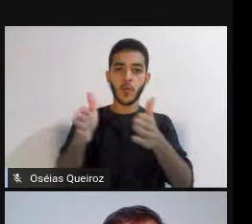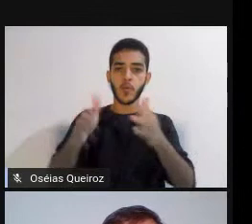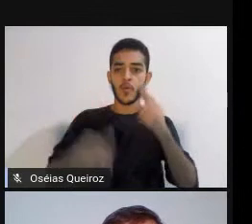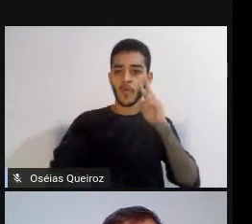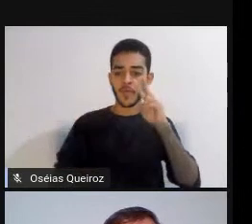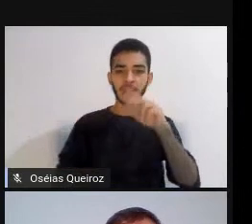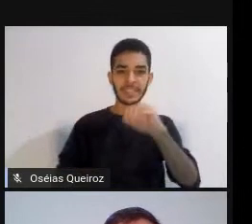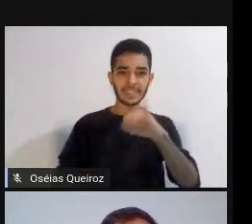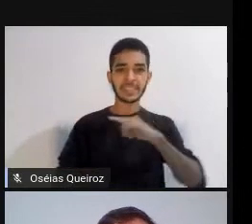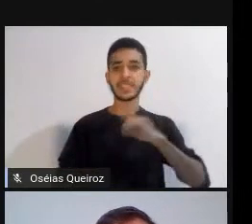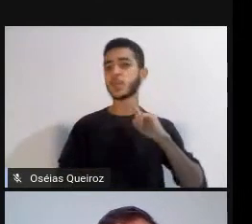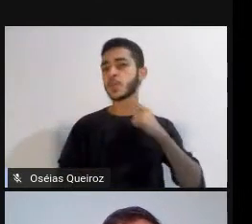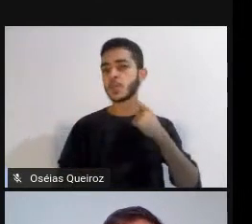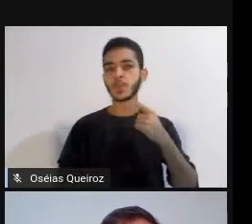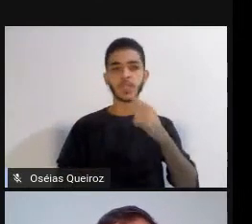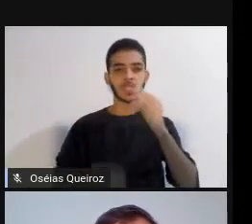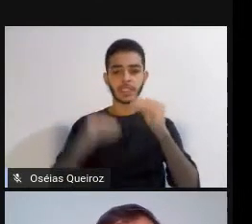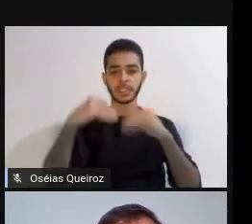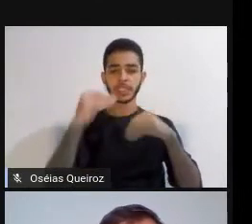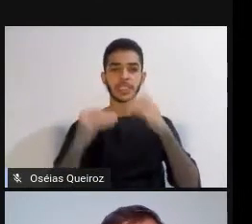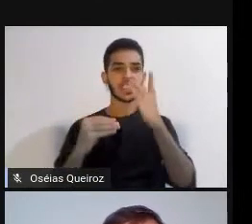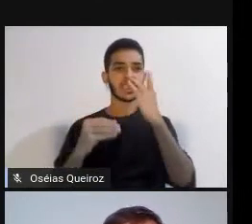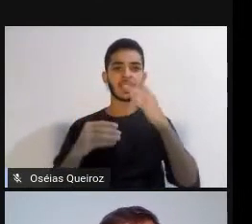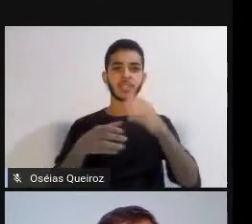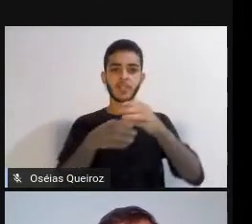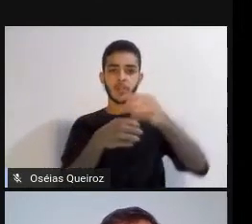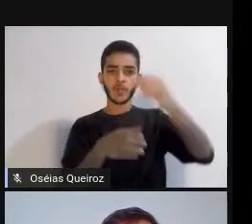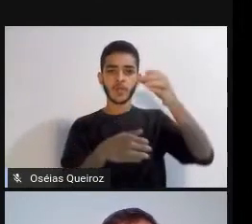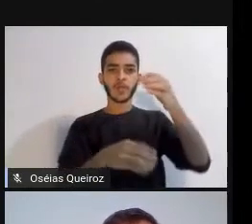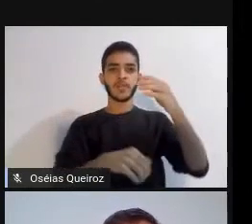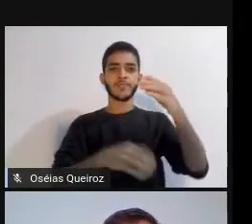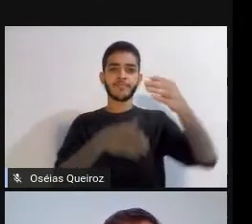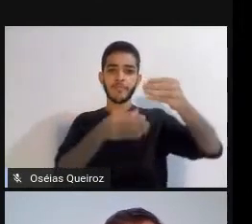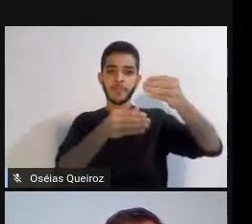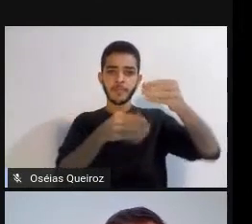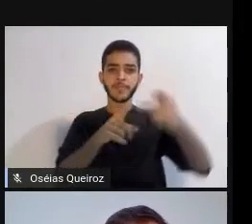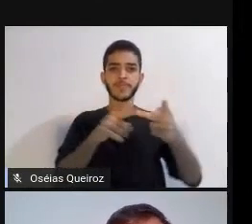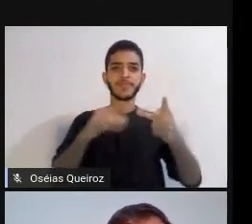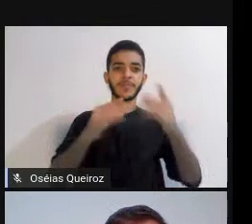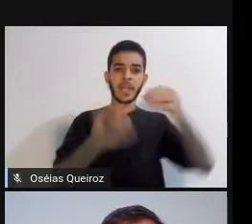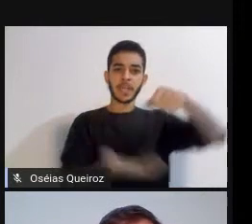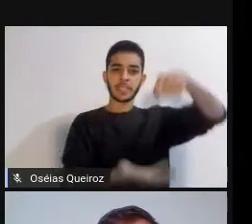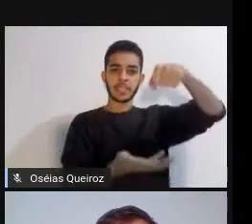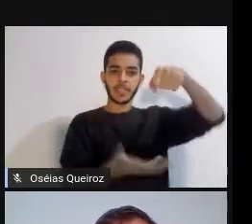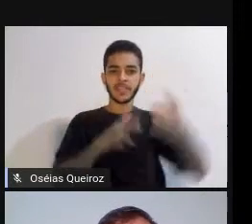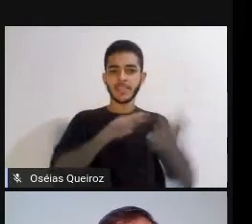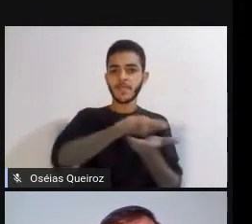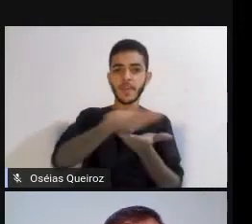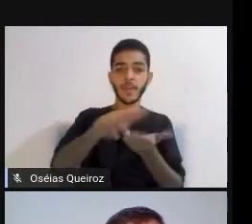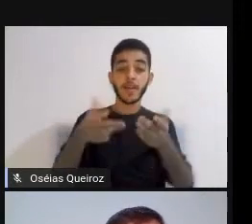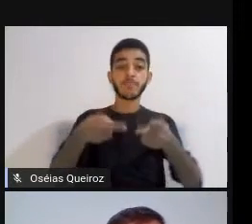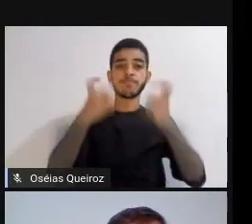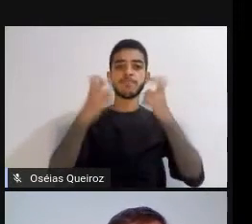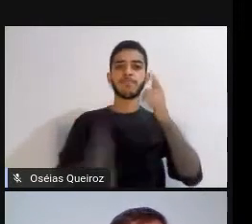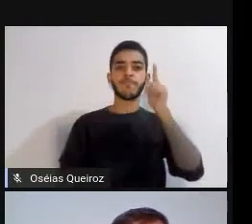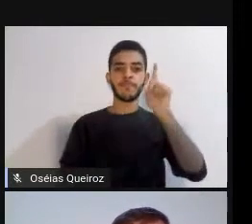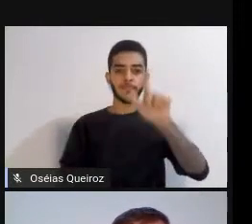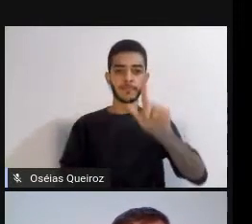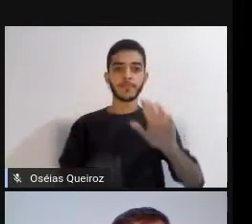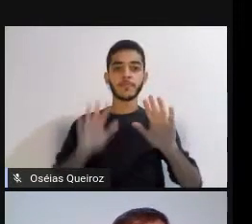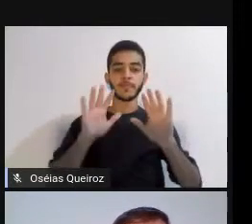poluição plástica, né? Que são as garrafas, materiais descartáveis, sacolas, então é muito fácil de visualizar. Já o